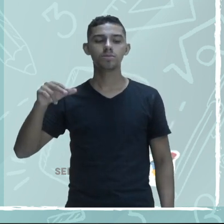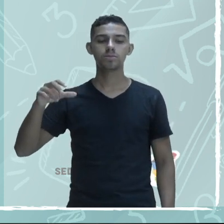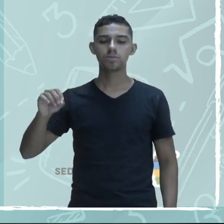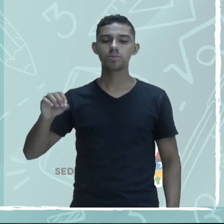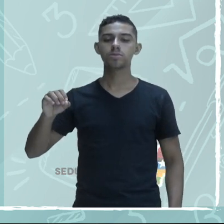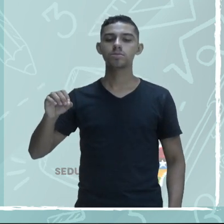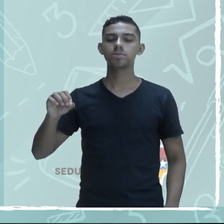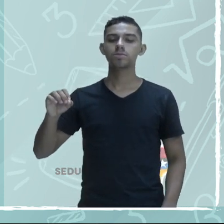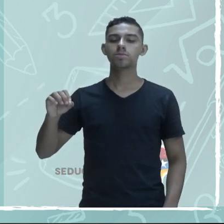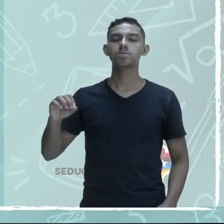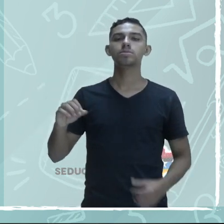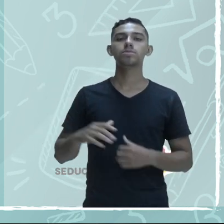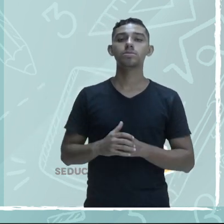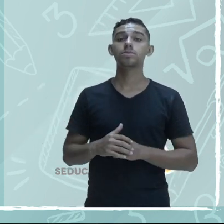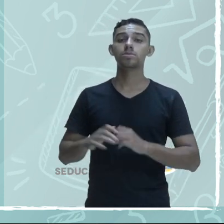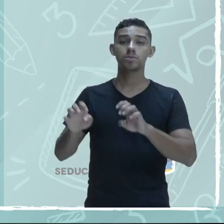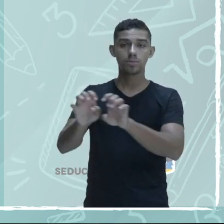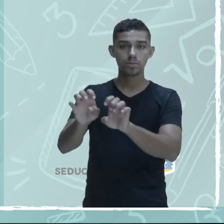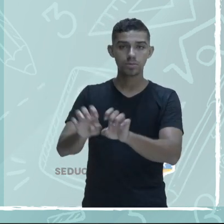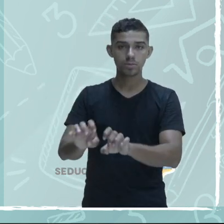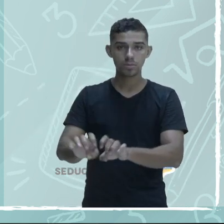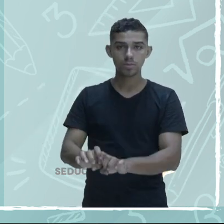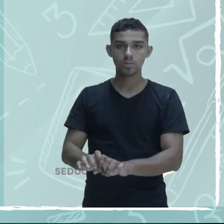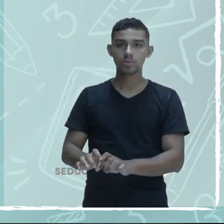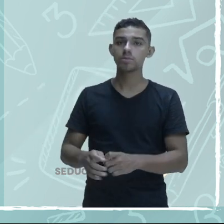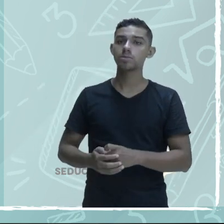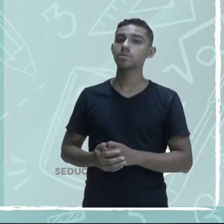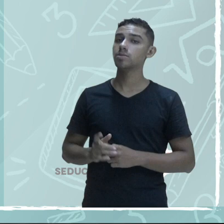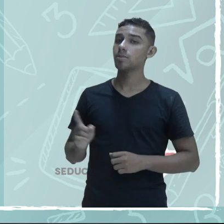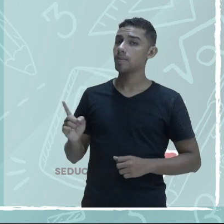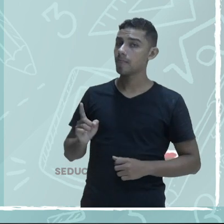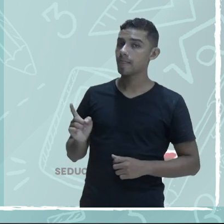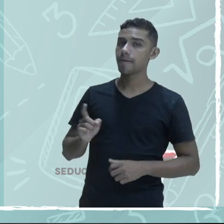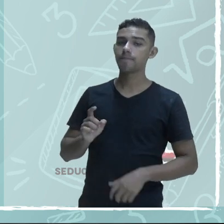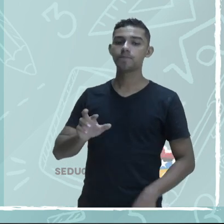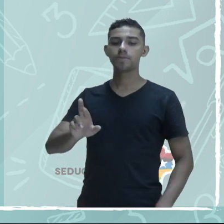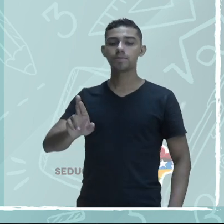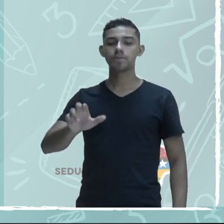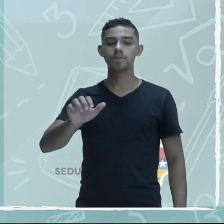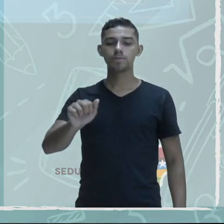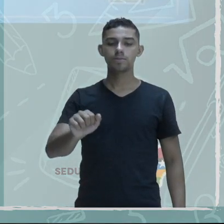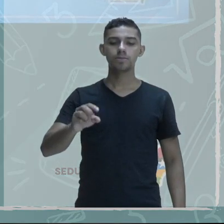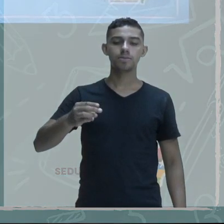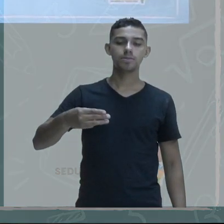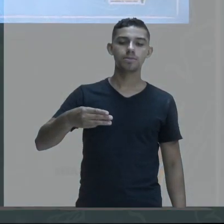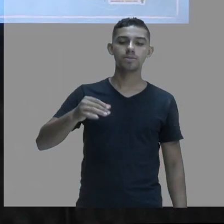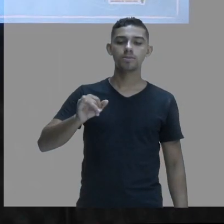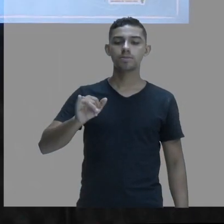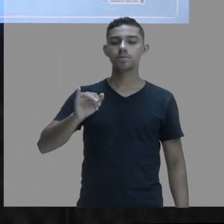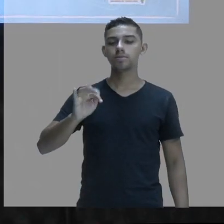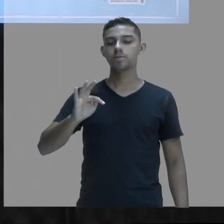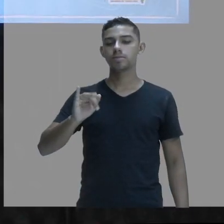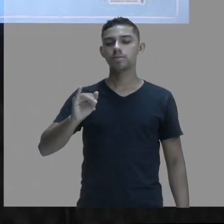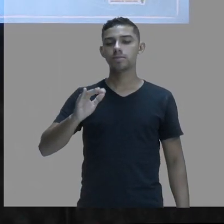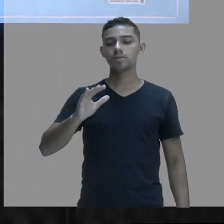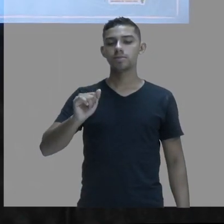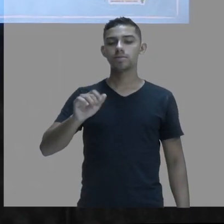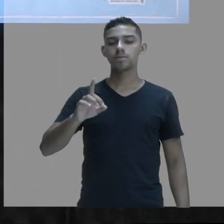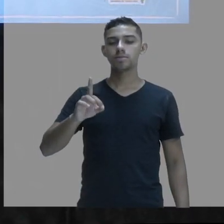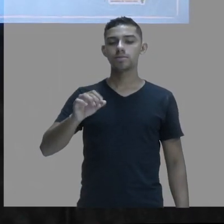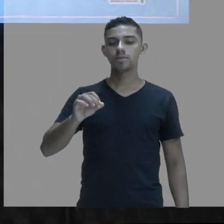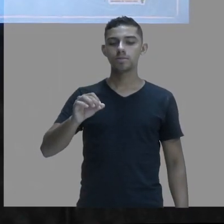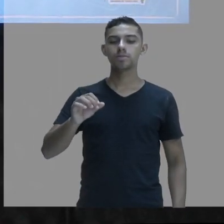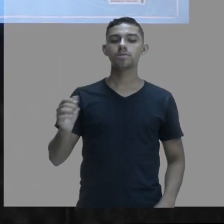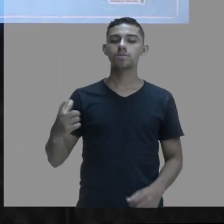que uma estrutura, né, ela é não ramificada se ela apresentar apenas duas extremidades. Então, aqui eu tenho